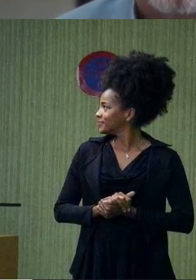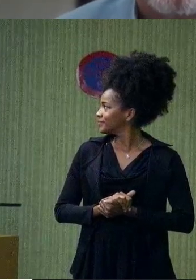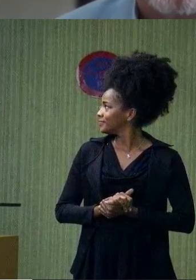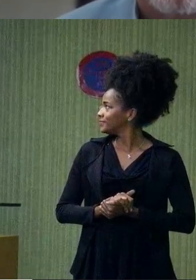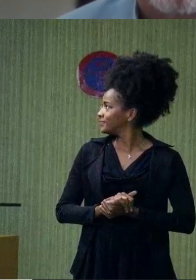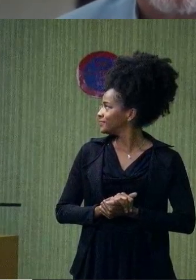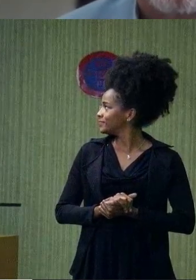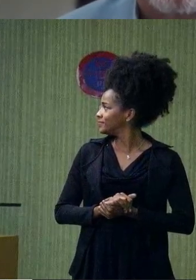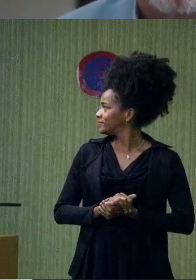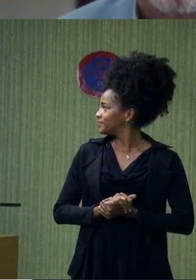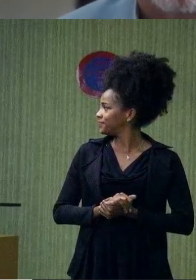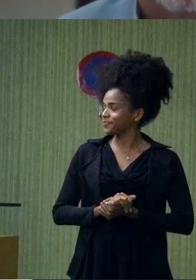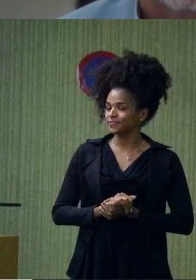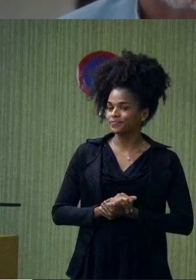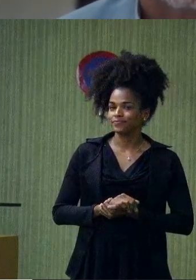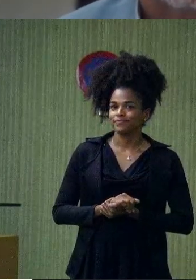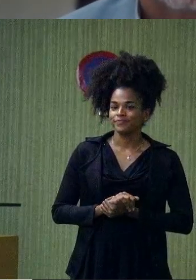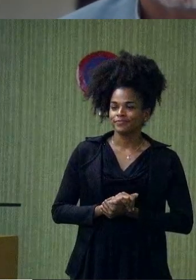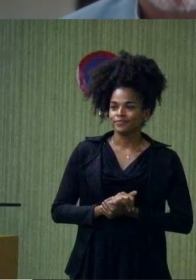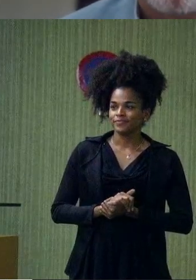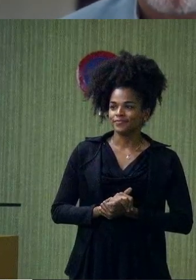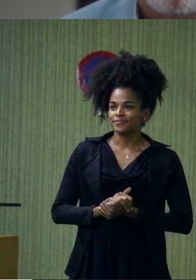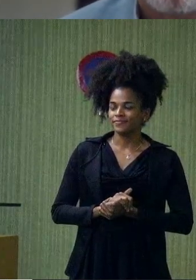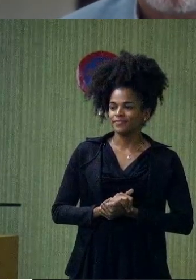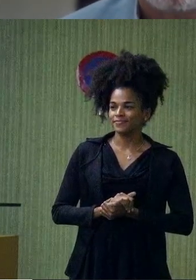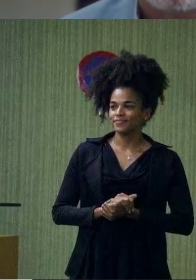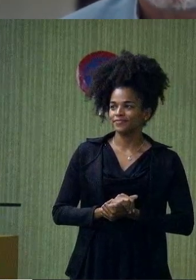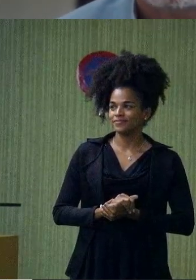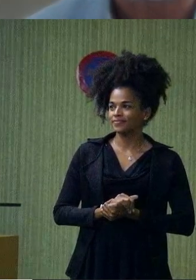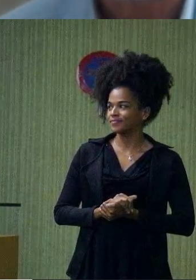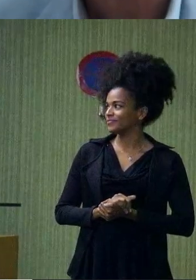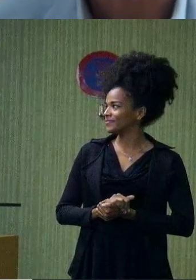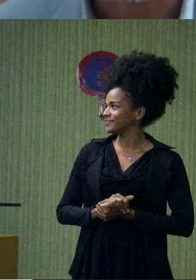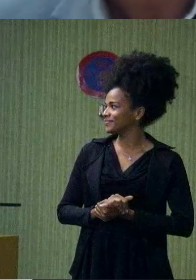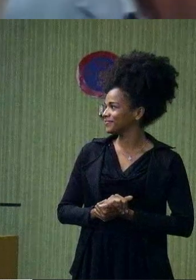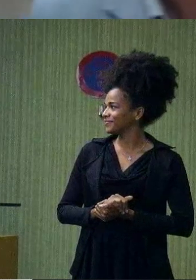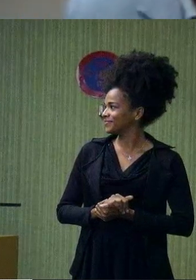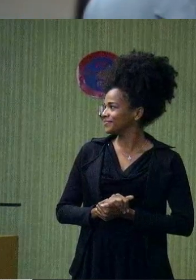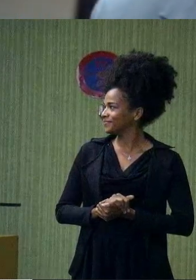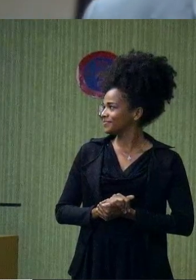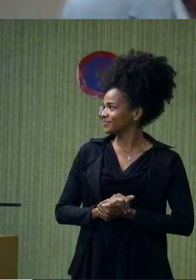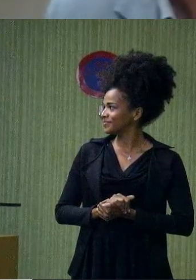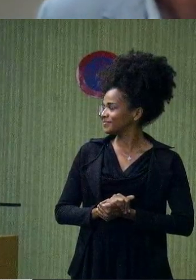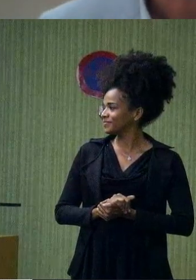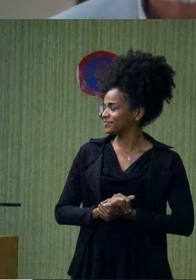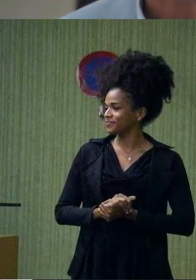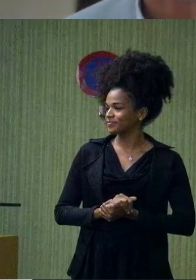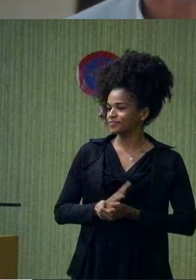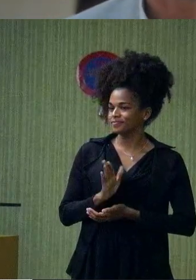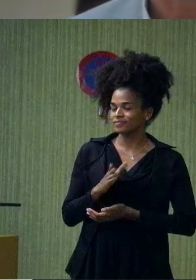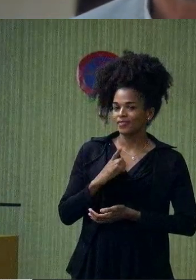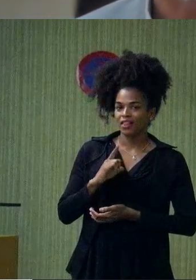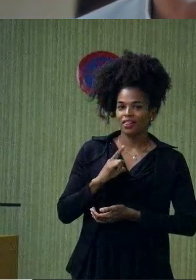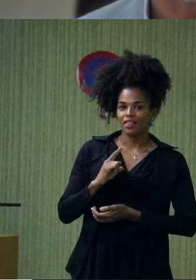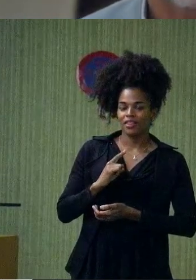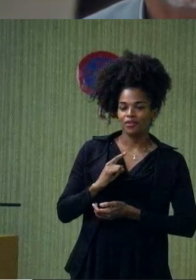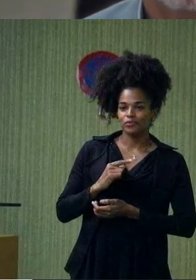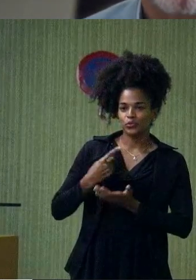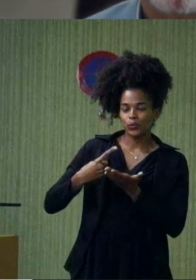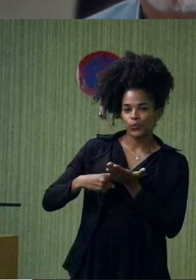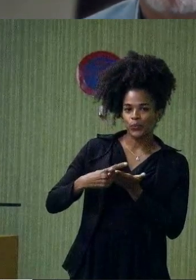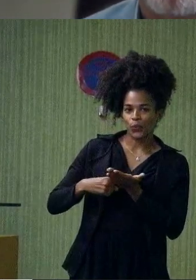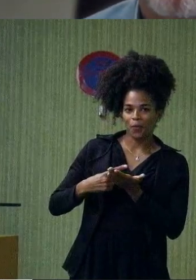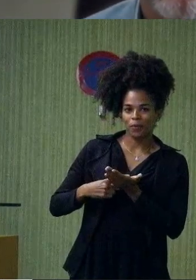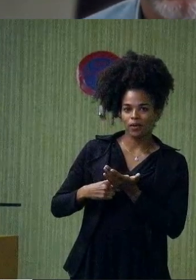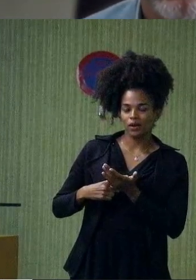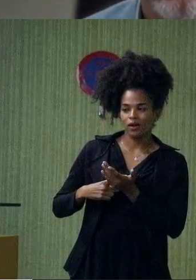ouvem estamos ouvindo Ok eh eu entendo que já já está já está acertado aí o problema do